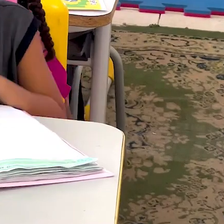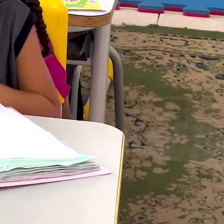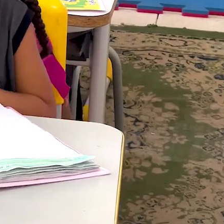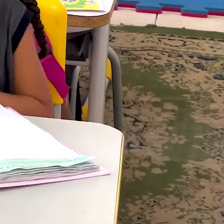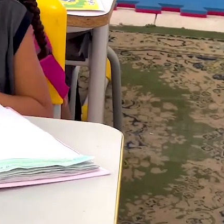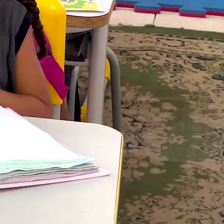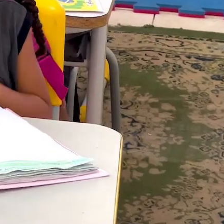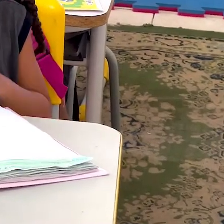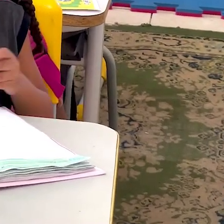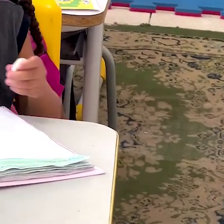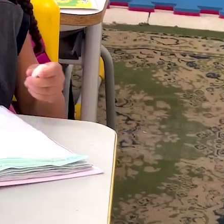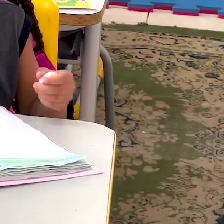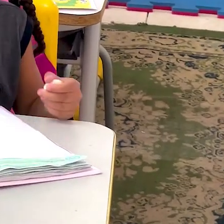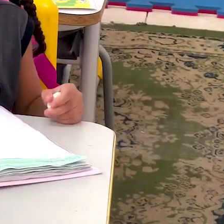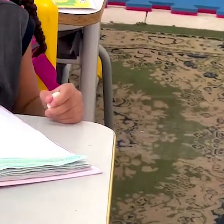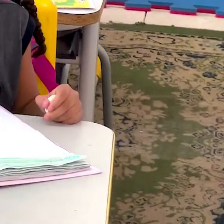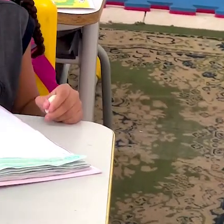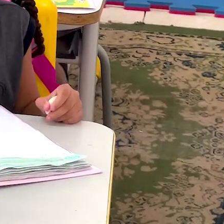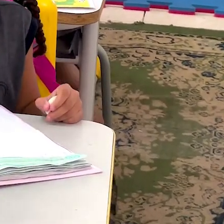R, muito bem.